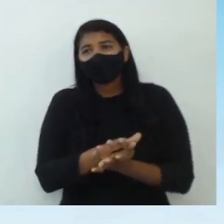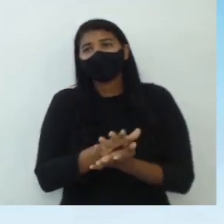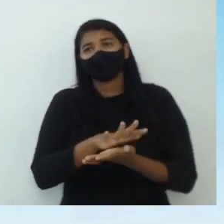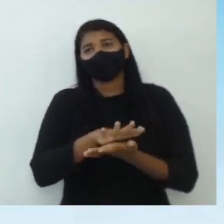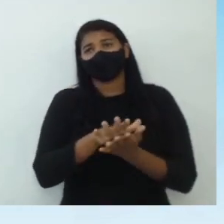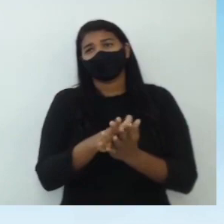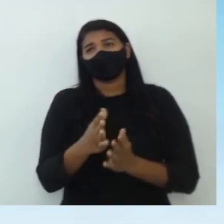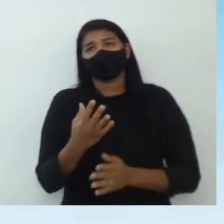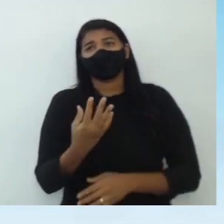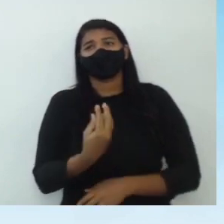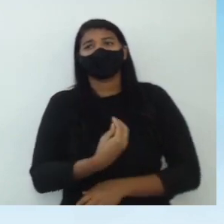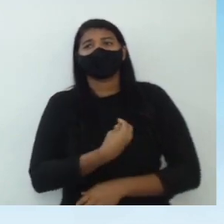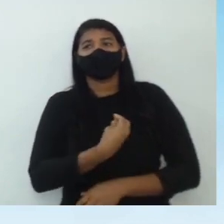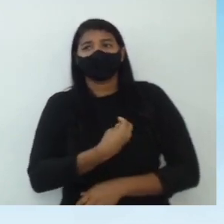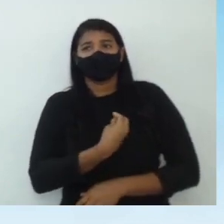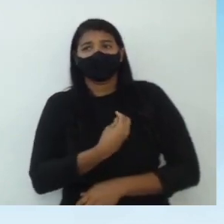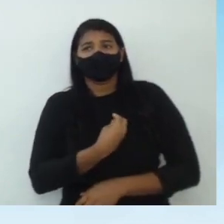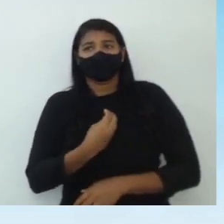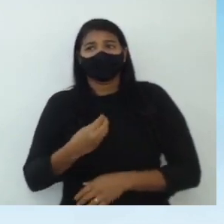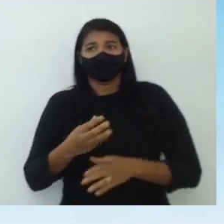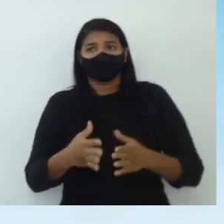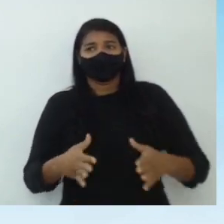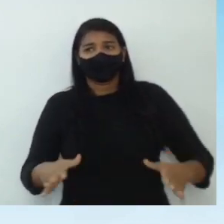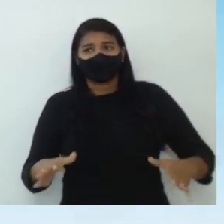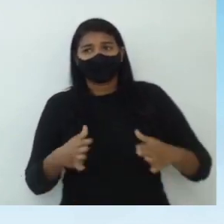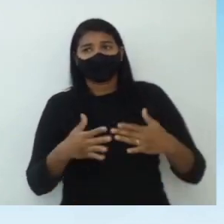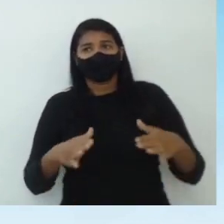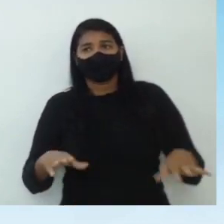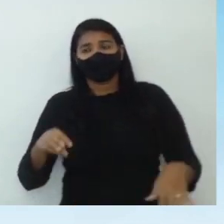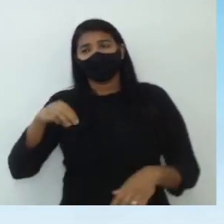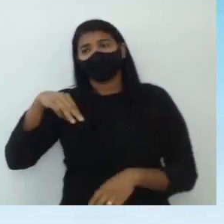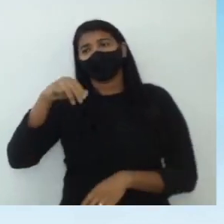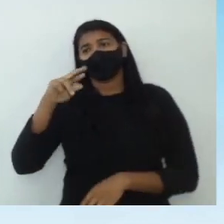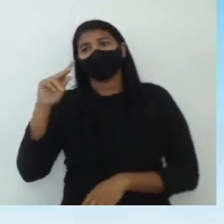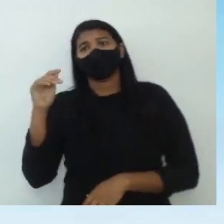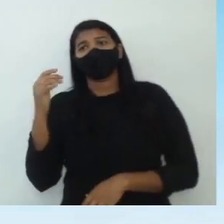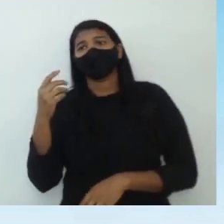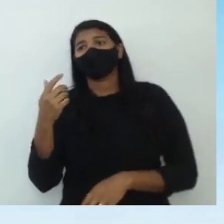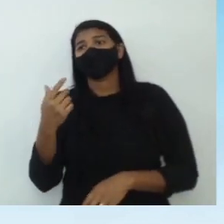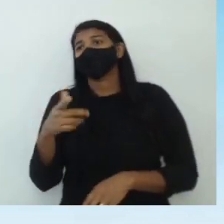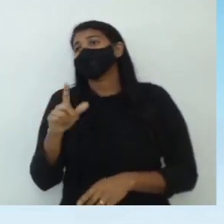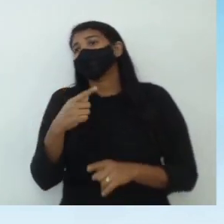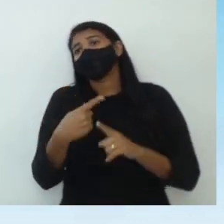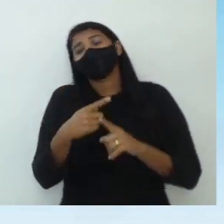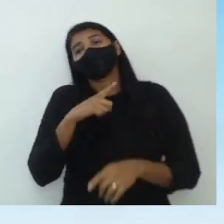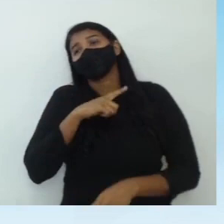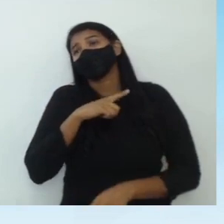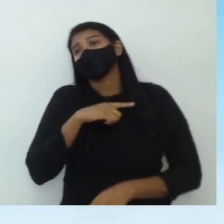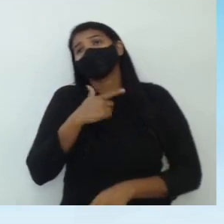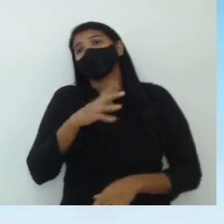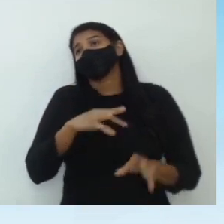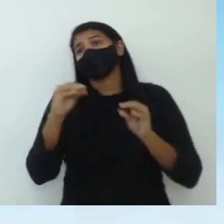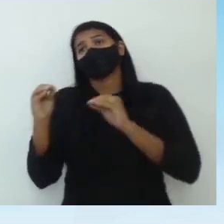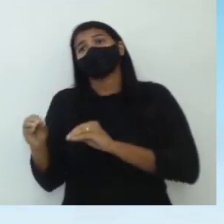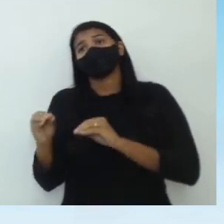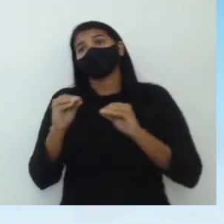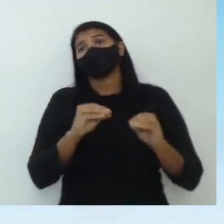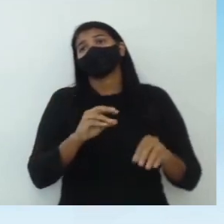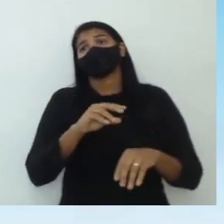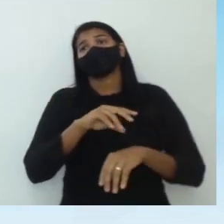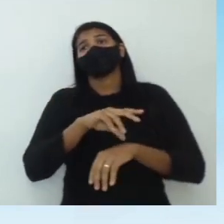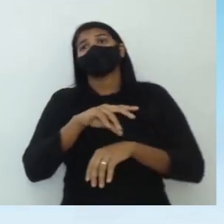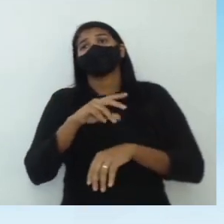da vida marinha que estava ali no porto, porque ele não tinha um predador natural, porque ele era de outro lugar. Então, quando a gente